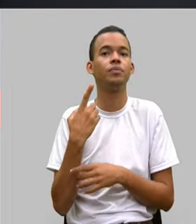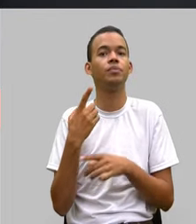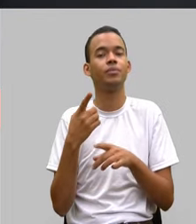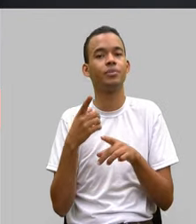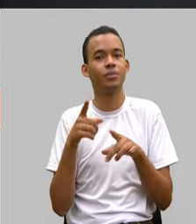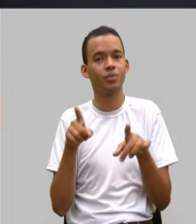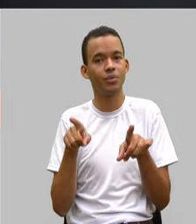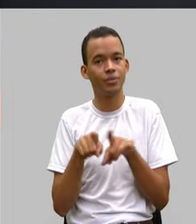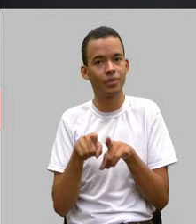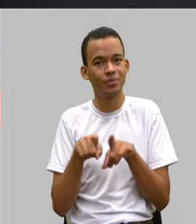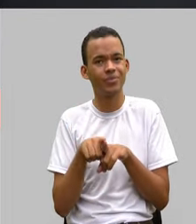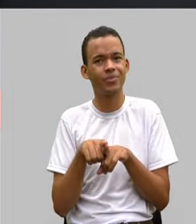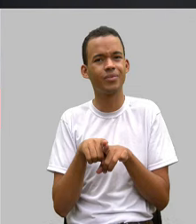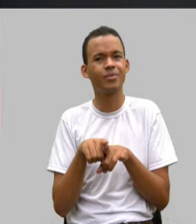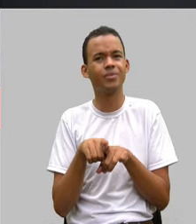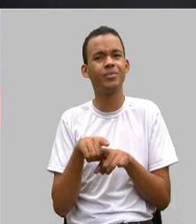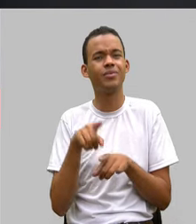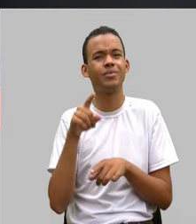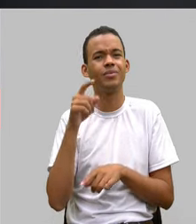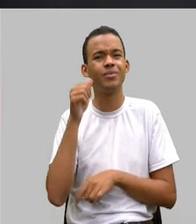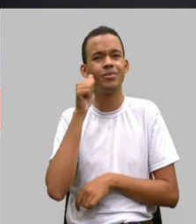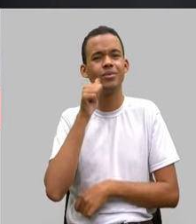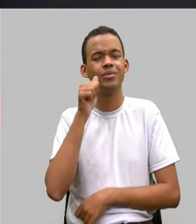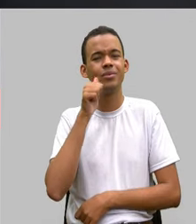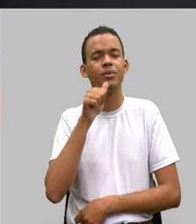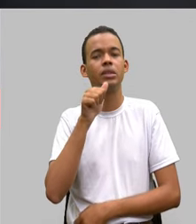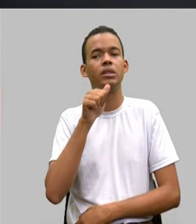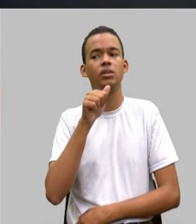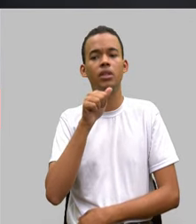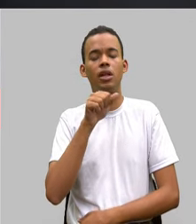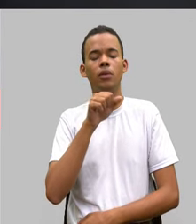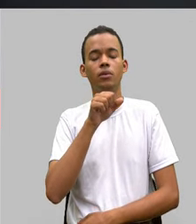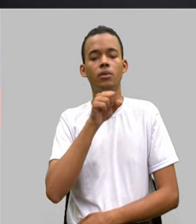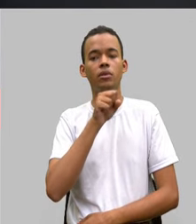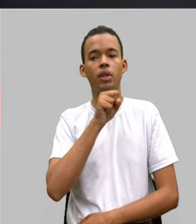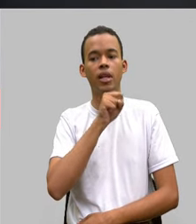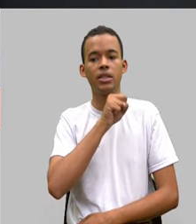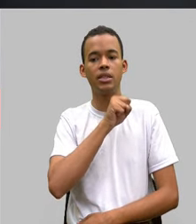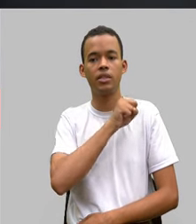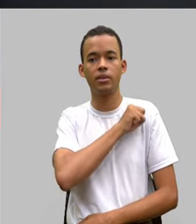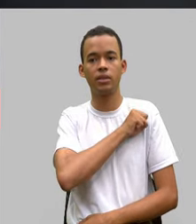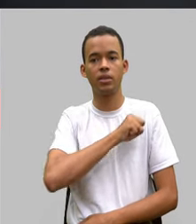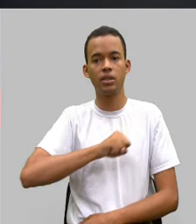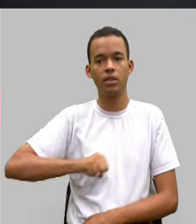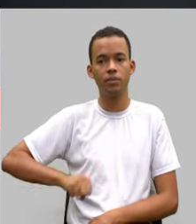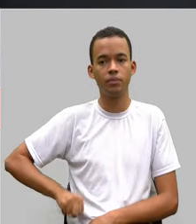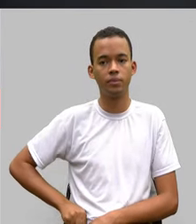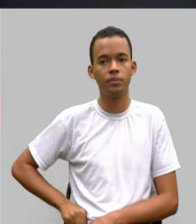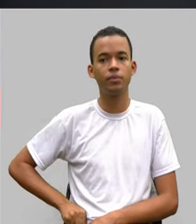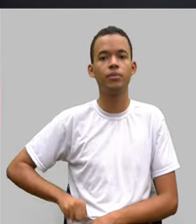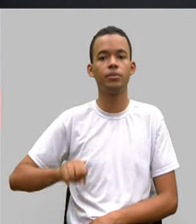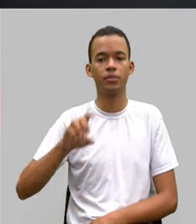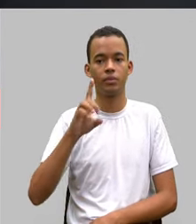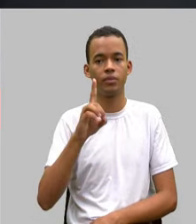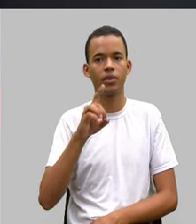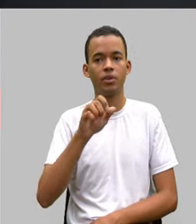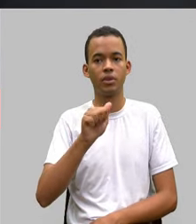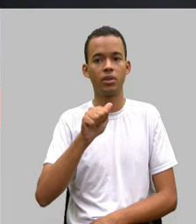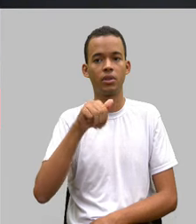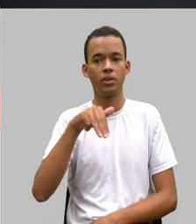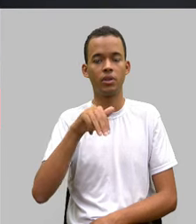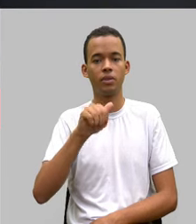a hoje ela é Senadora da Mares né é uma pessoa que eu admiro e tudo mas nós temos se eu tiver uma